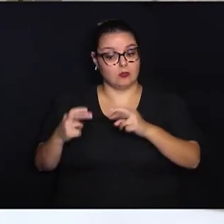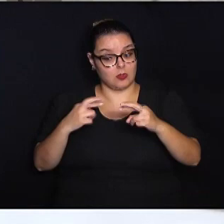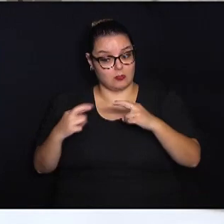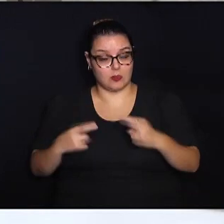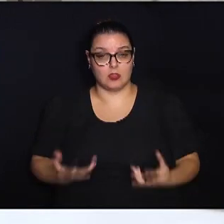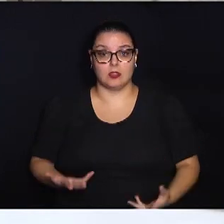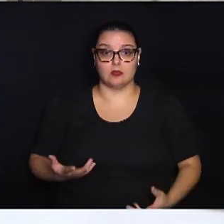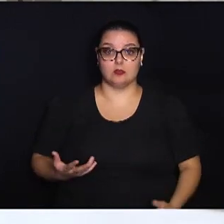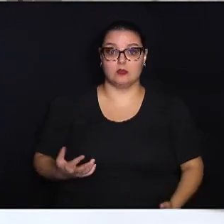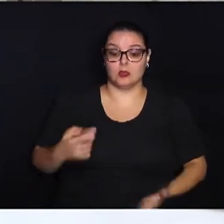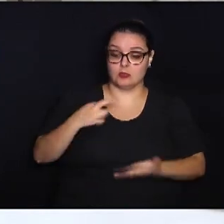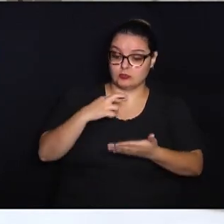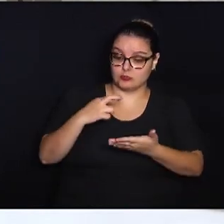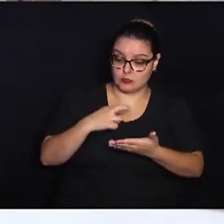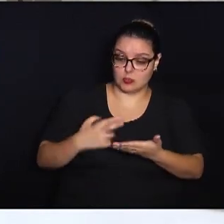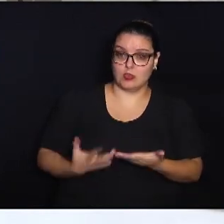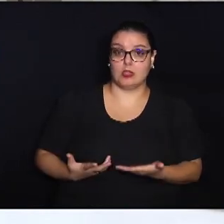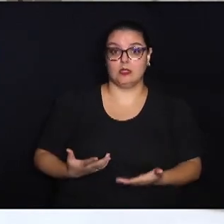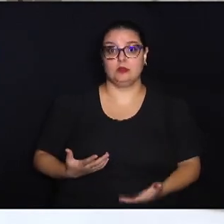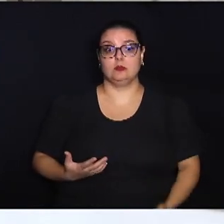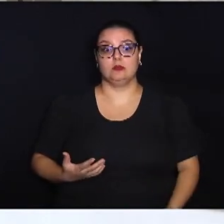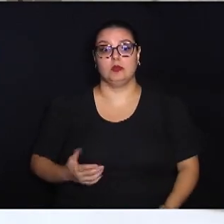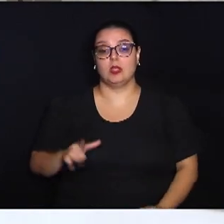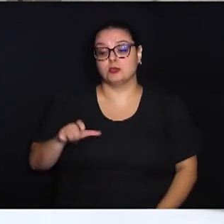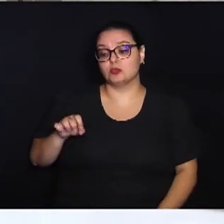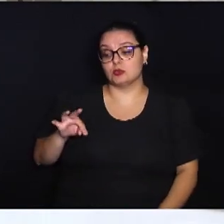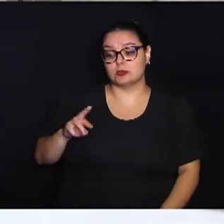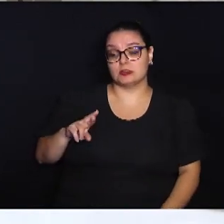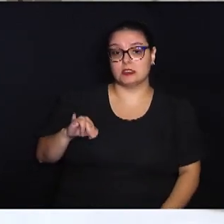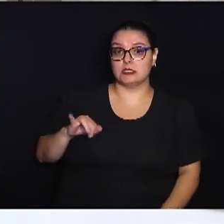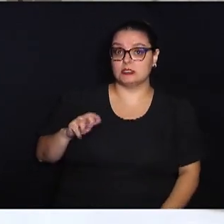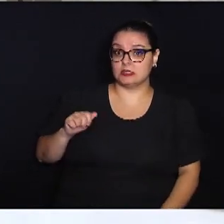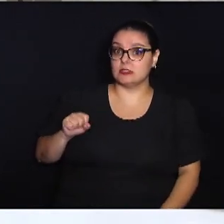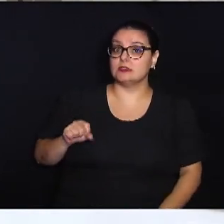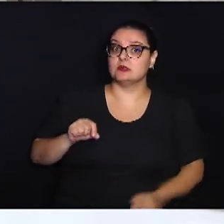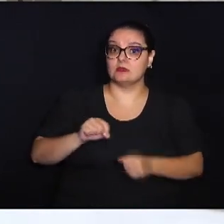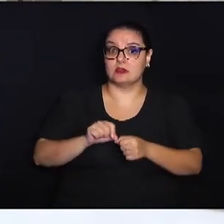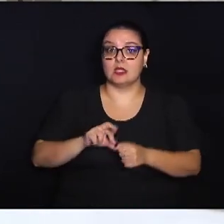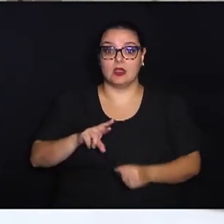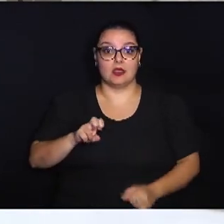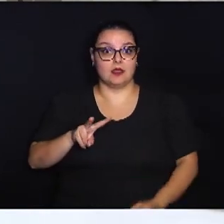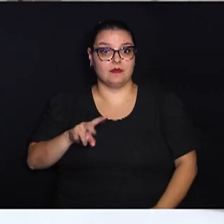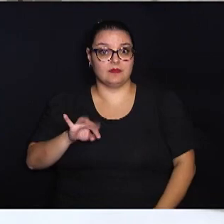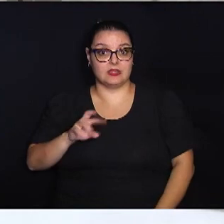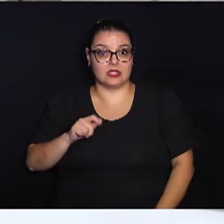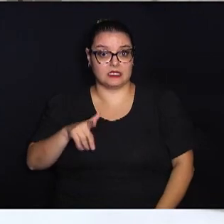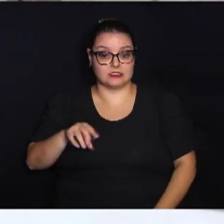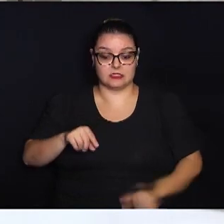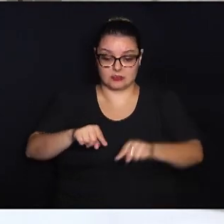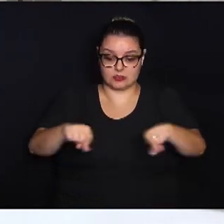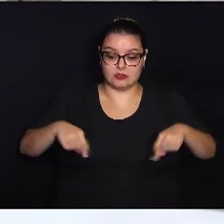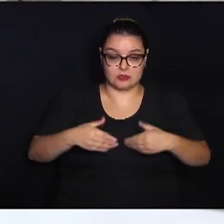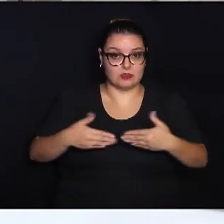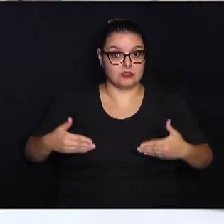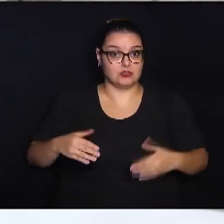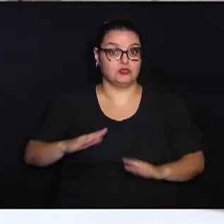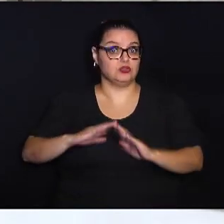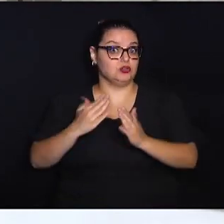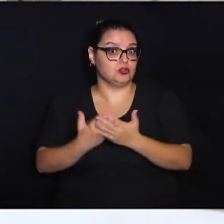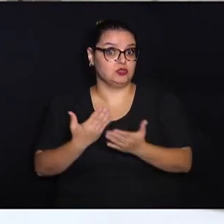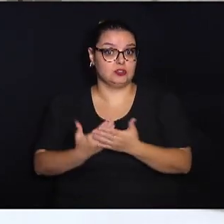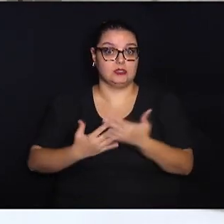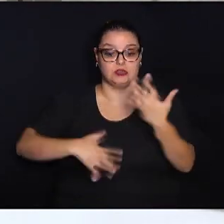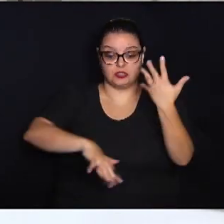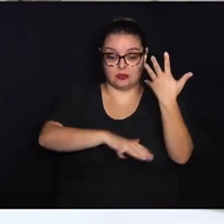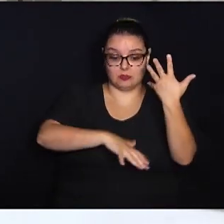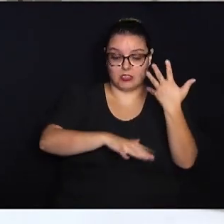uma checagem, as loterias é que fazem revitalização de quadras esportivas de escolas, de